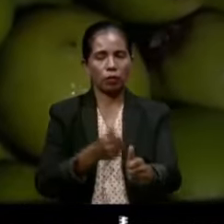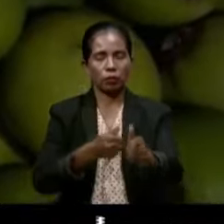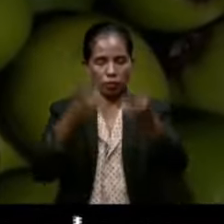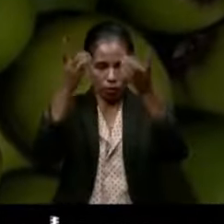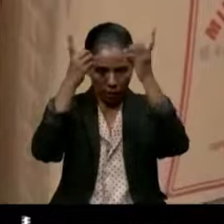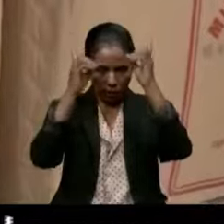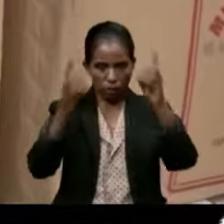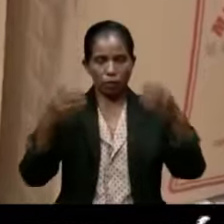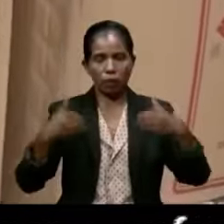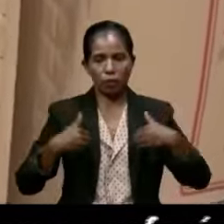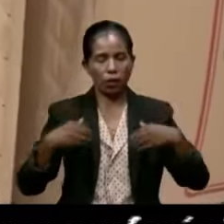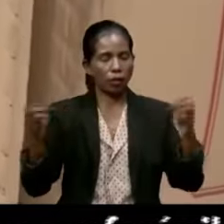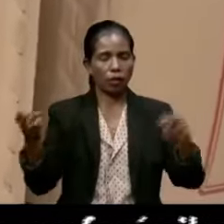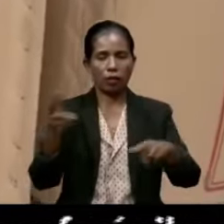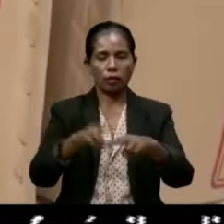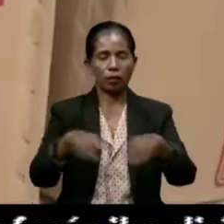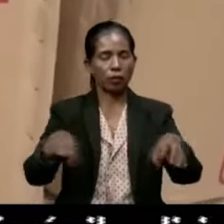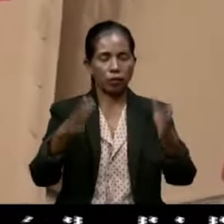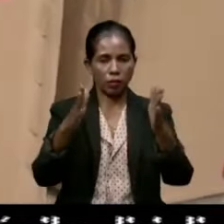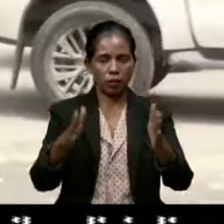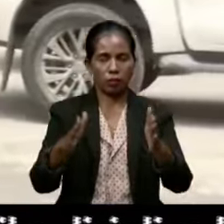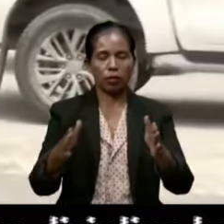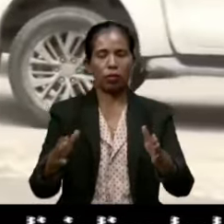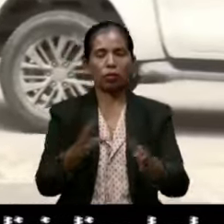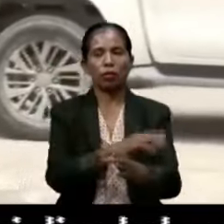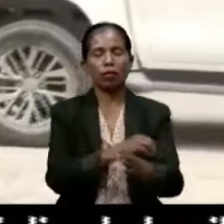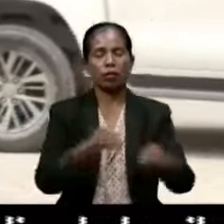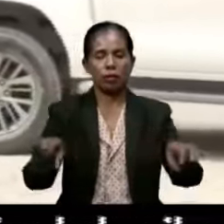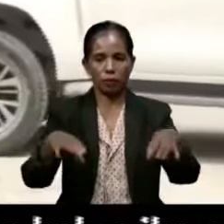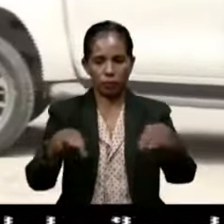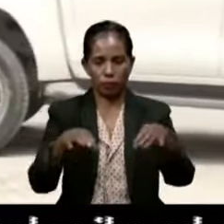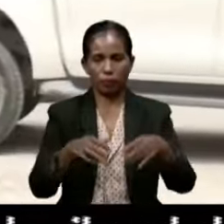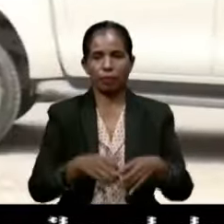desejaun ne be iha ho la estende funcionario sirne kontratu Tito Silva, Ziemen.